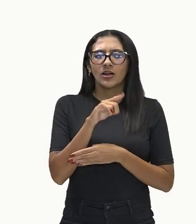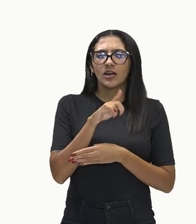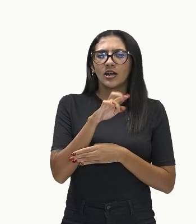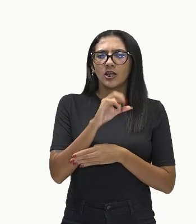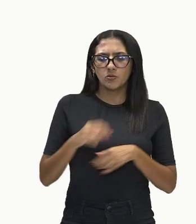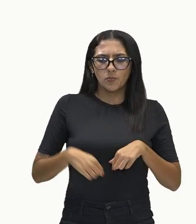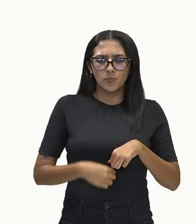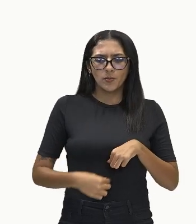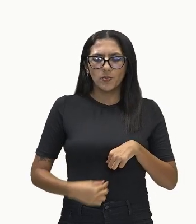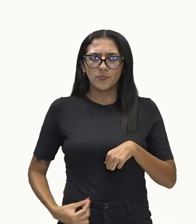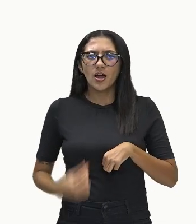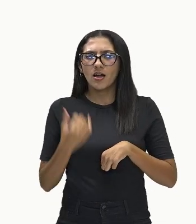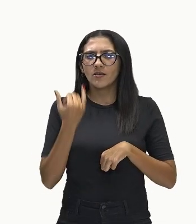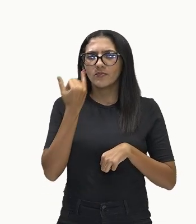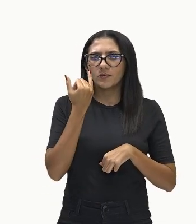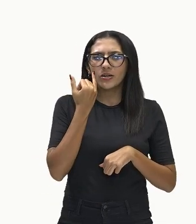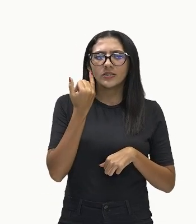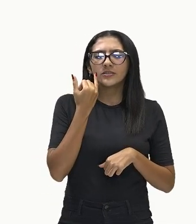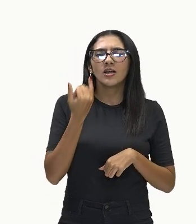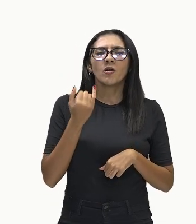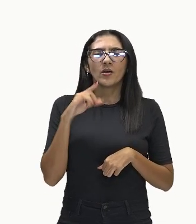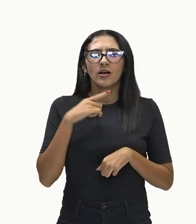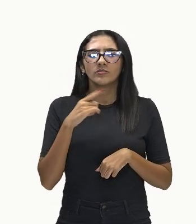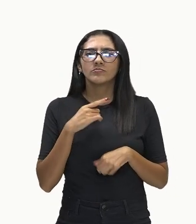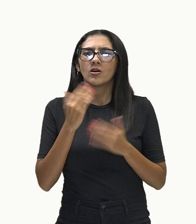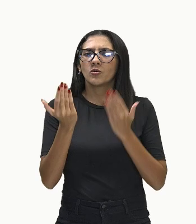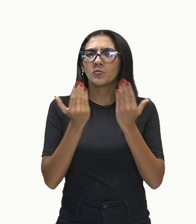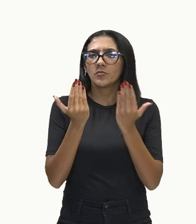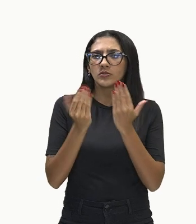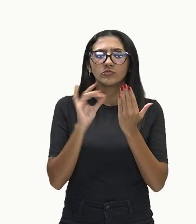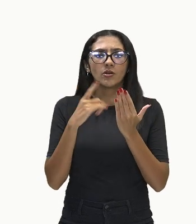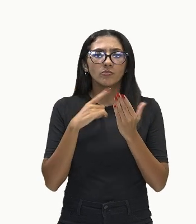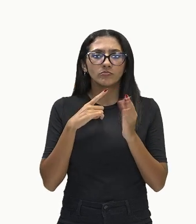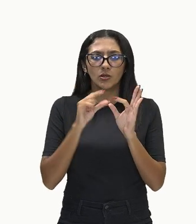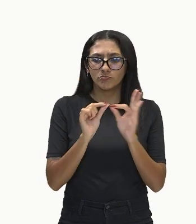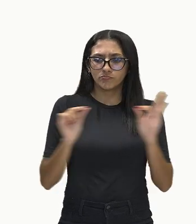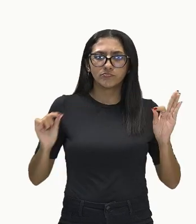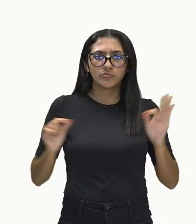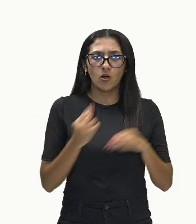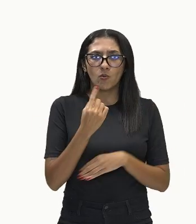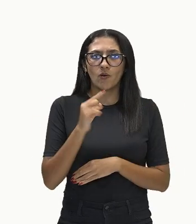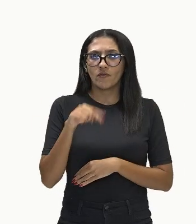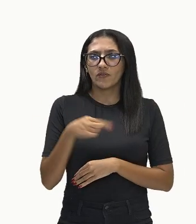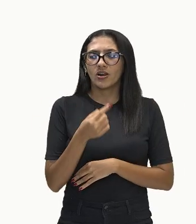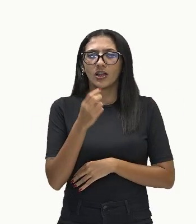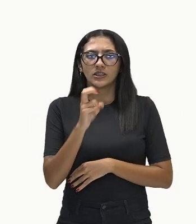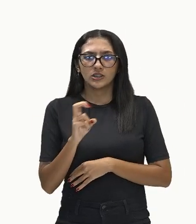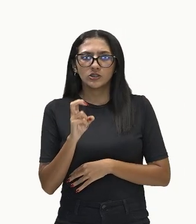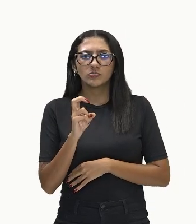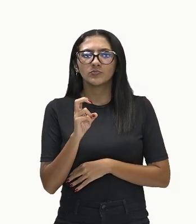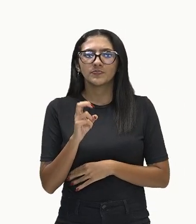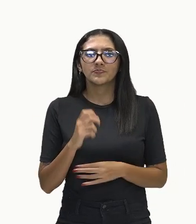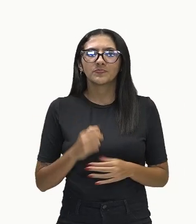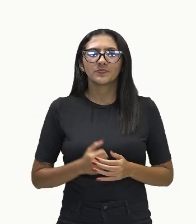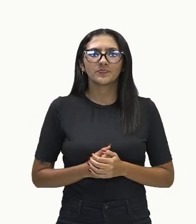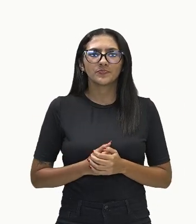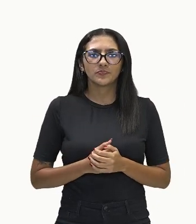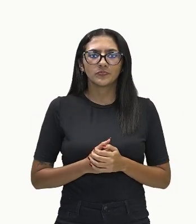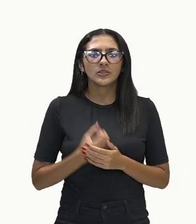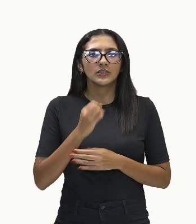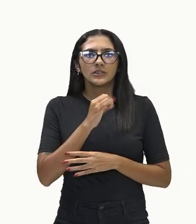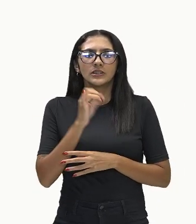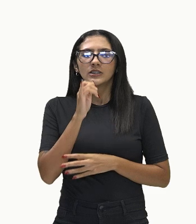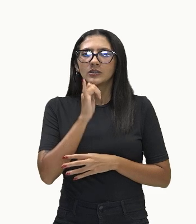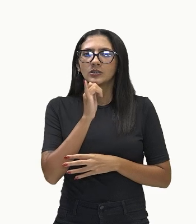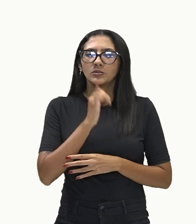apresenta-se muito menor, possuindo apenas cerca de 1,5 m. O que não é